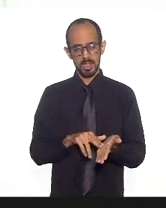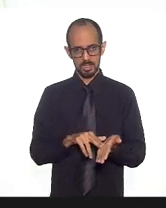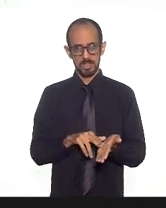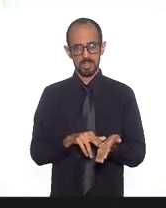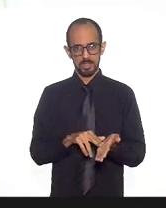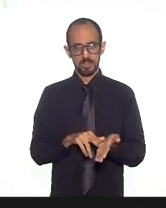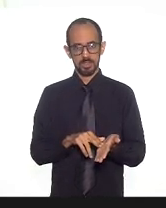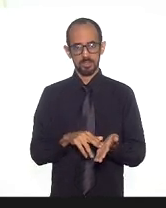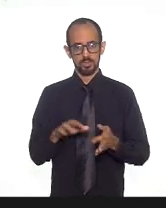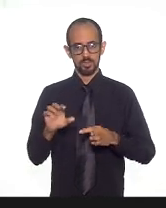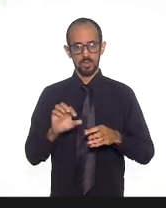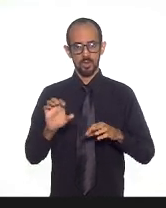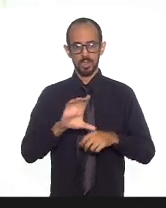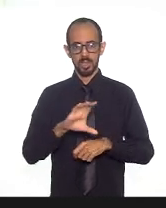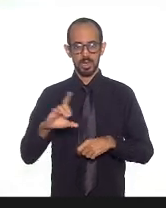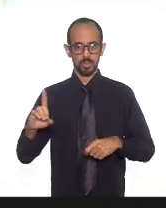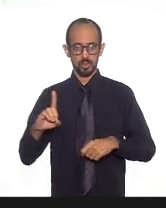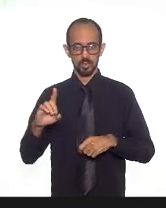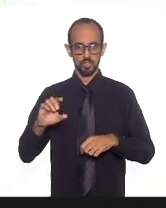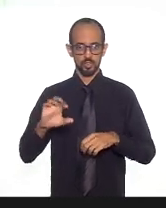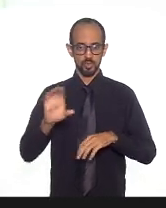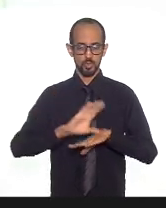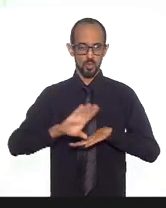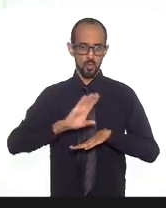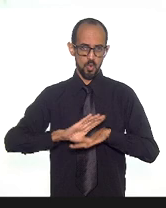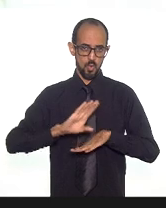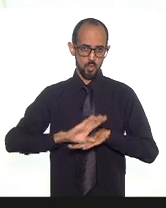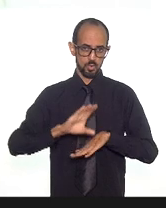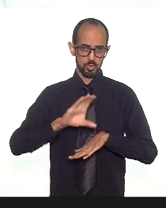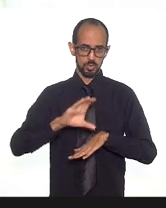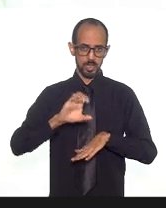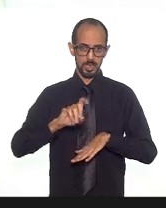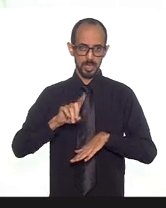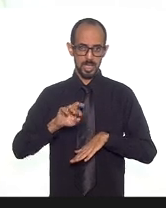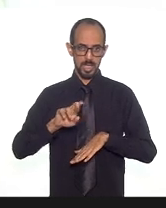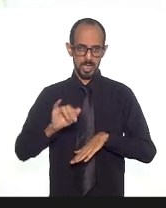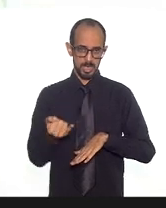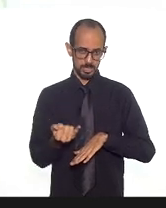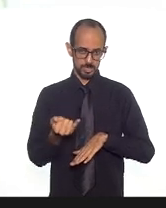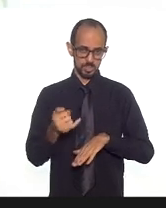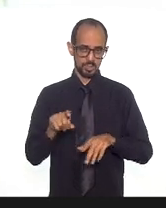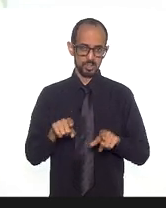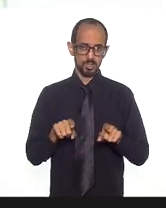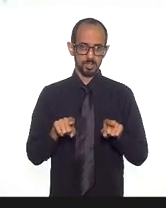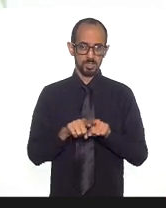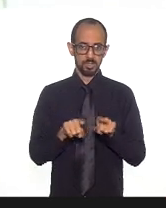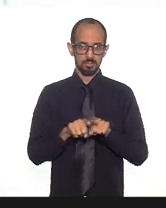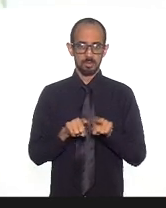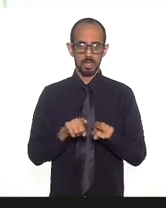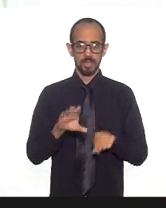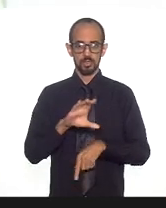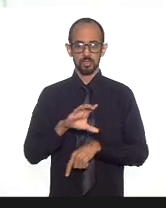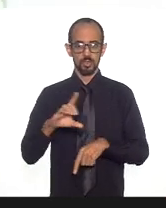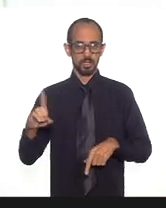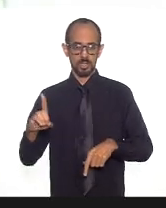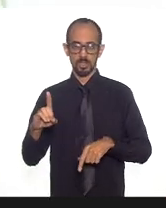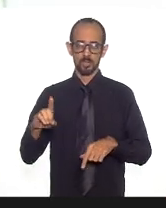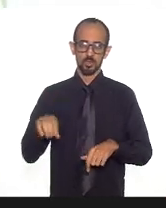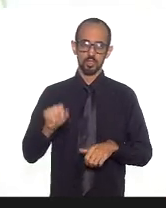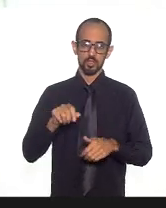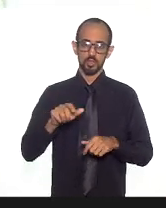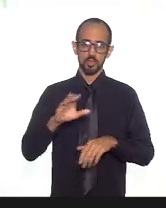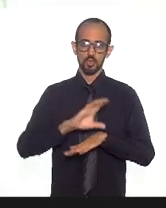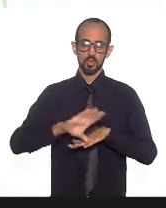né, em todas as redes, dos coordenadores de curso do consórcio CEDERJ, sendo mais específico, né, os coordenadores dos cursos da graduação do consórcio